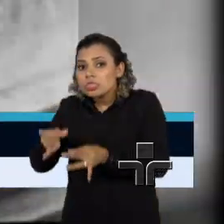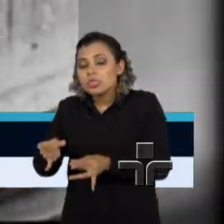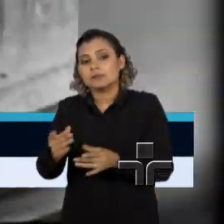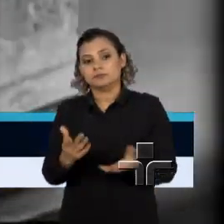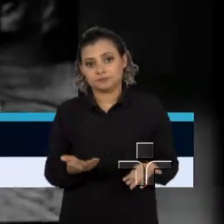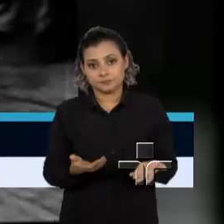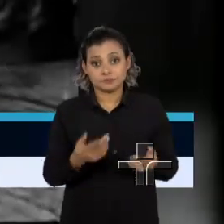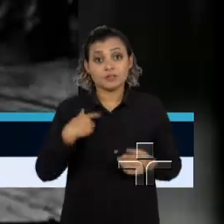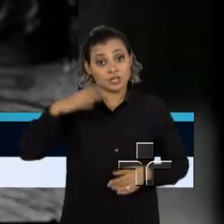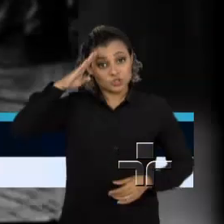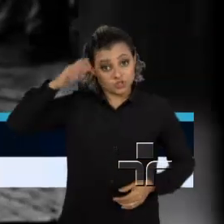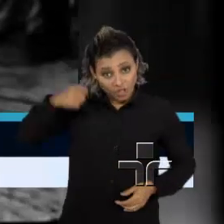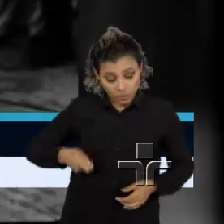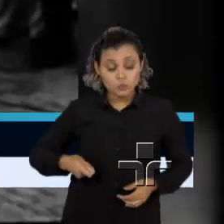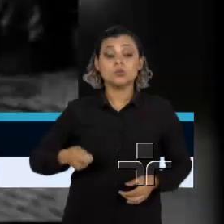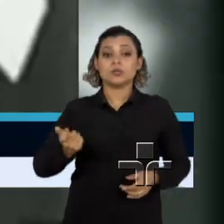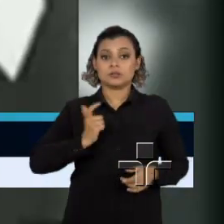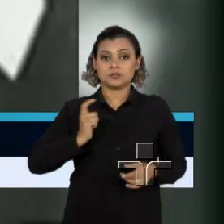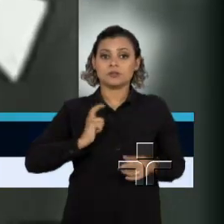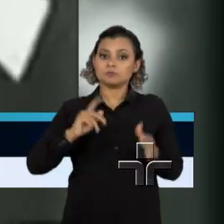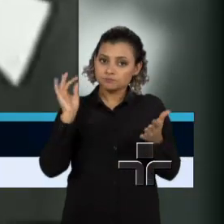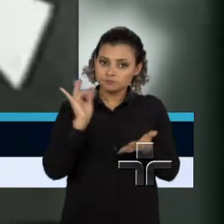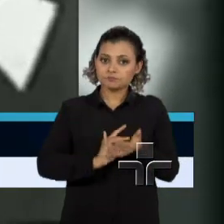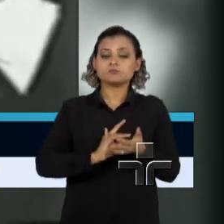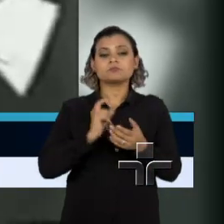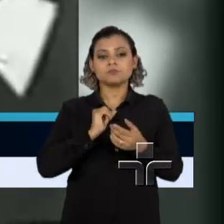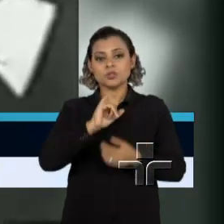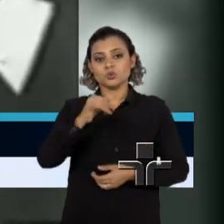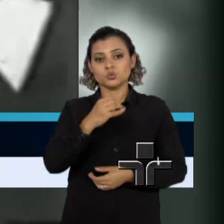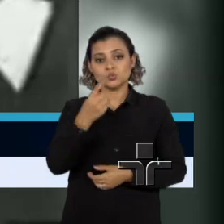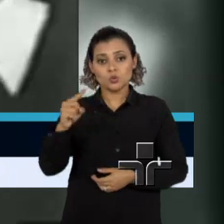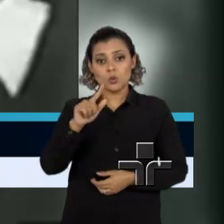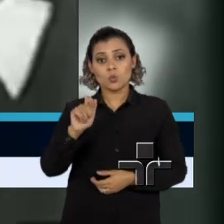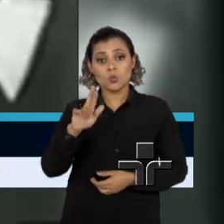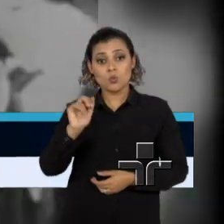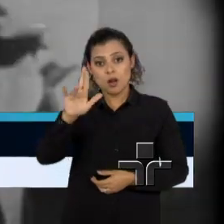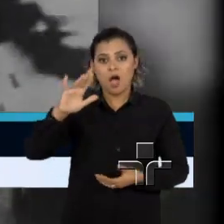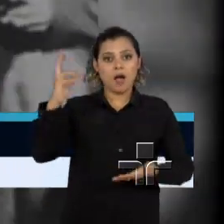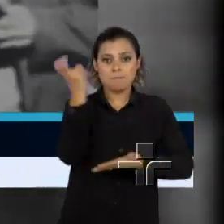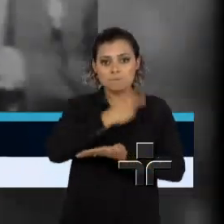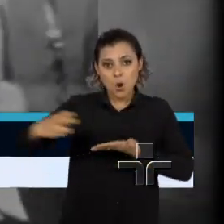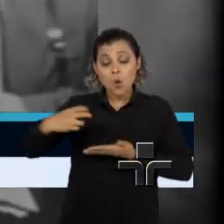torturado. A ditadura militar começou com a queda do presidente João Goulart em março de